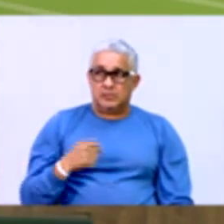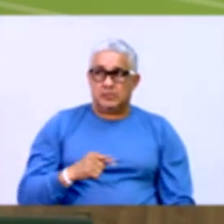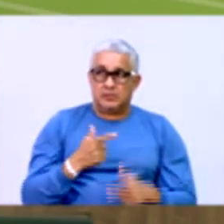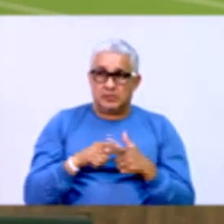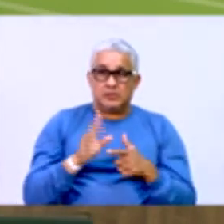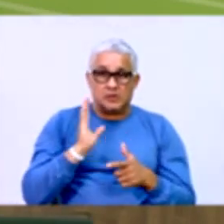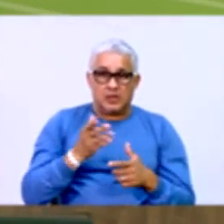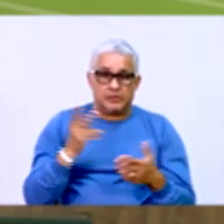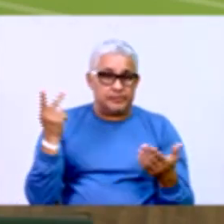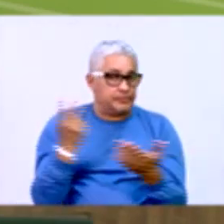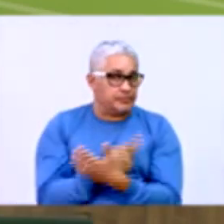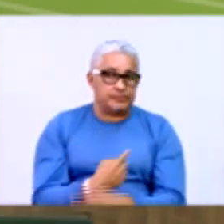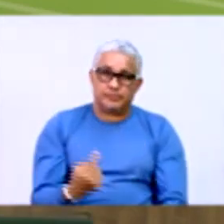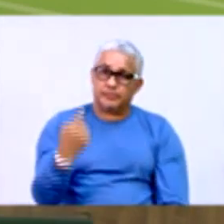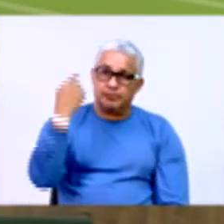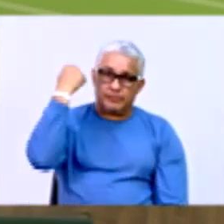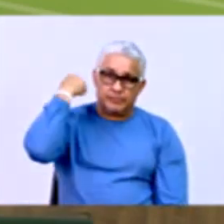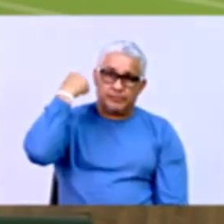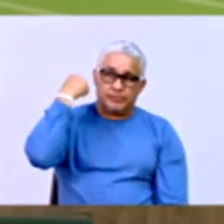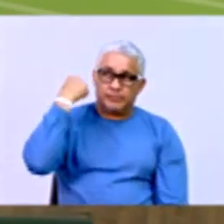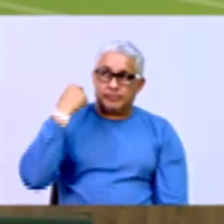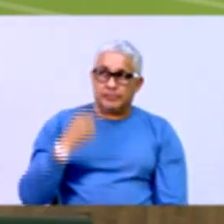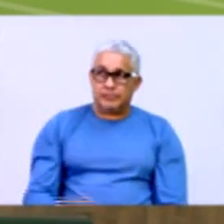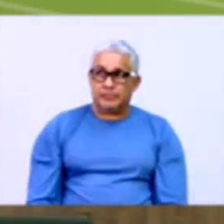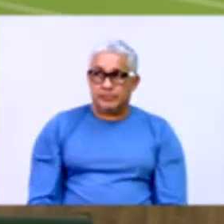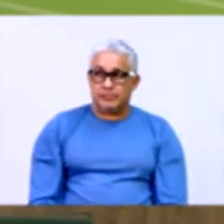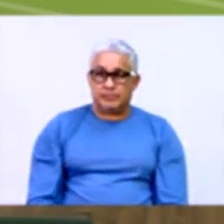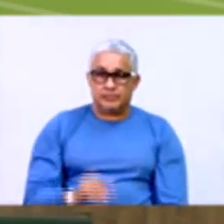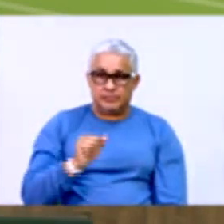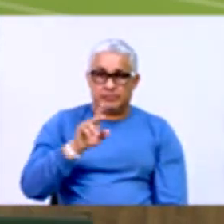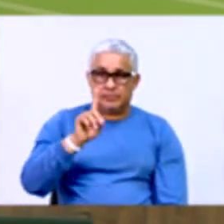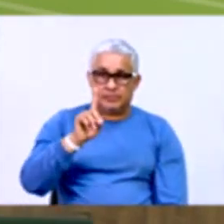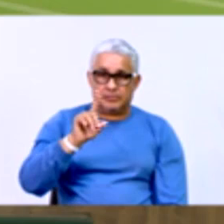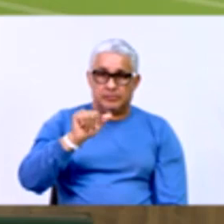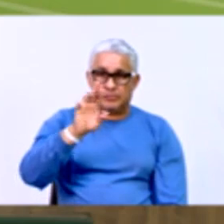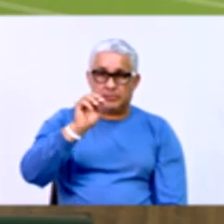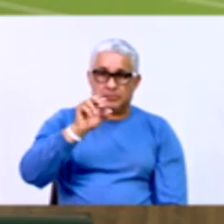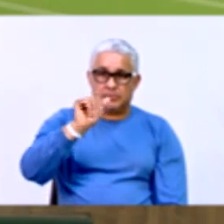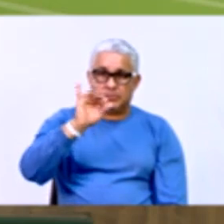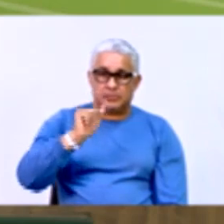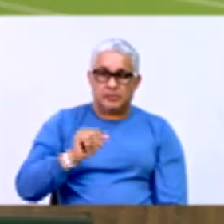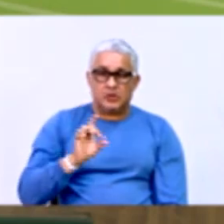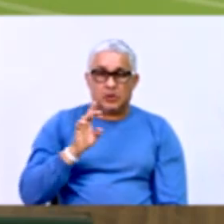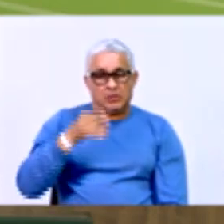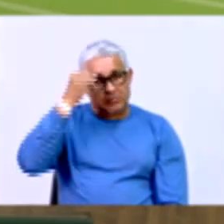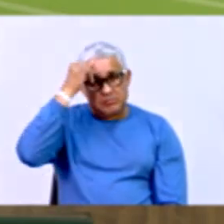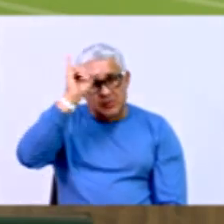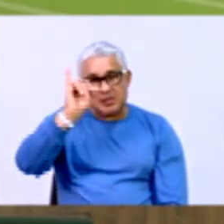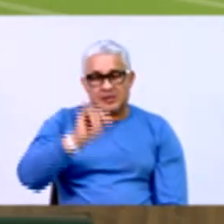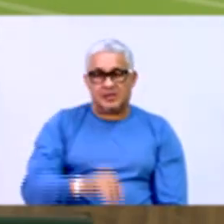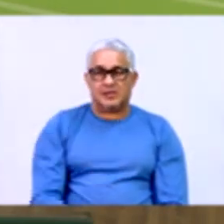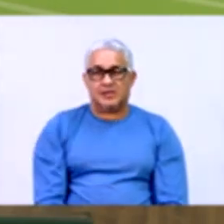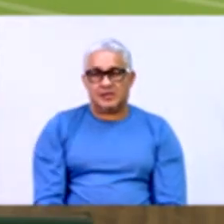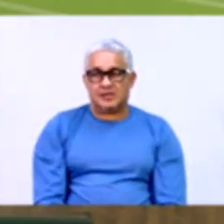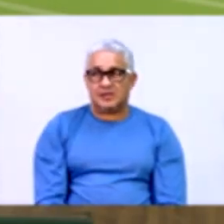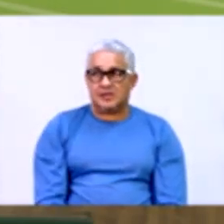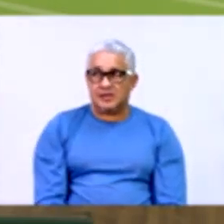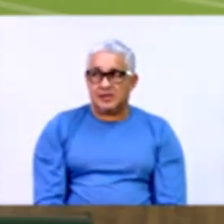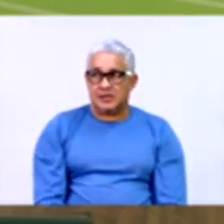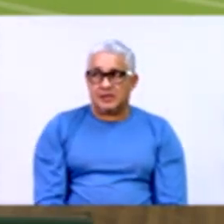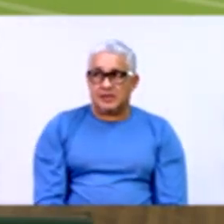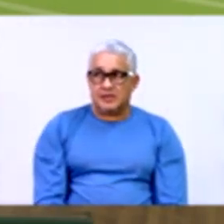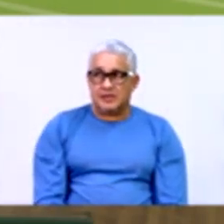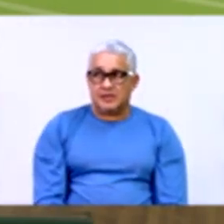que já aconteceu, né? O pós. E tem auditoria que é apenas preventivo, né? Então, vamos